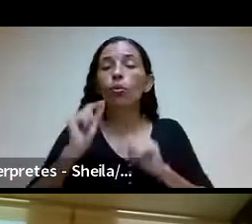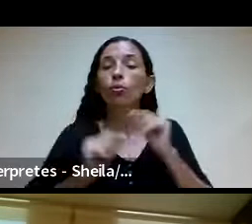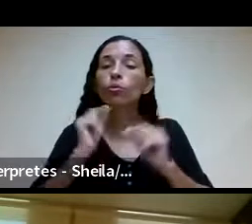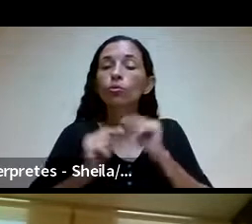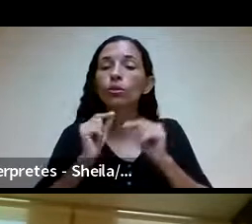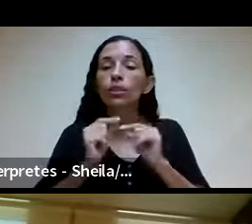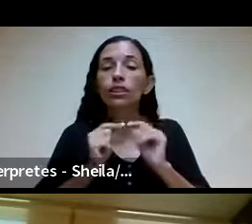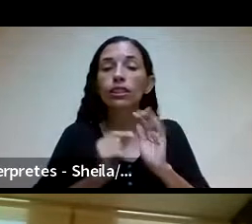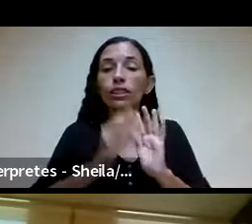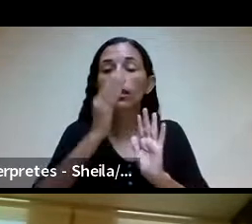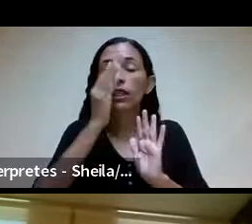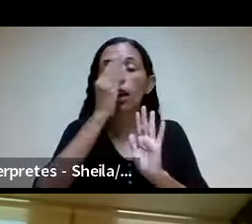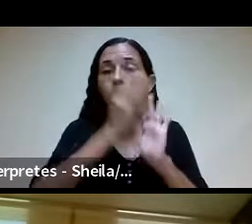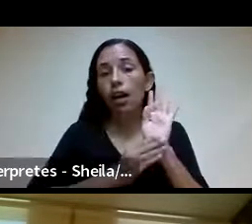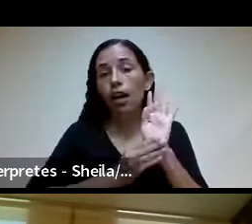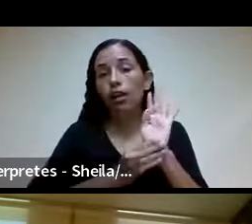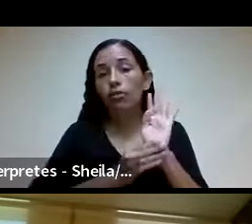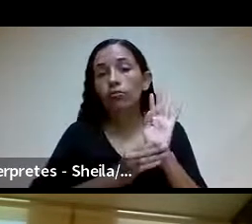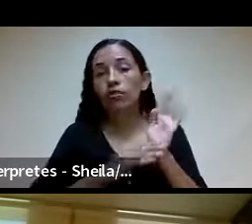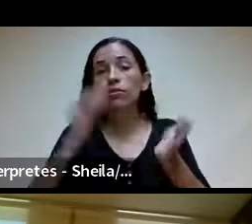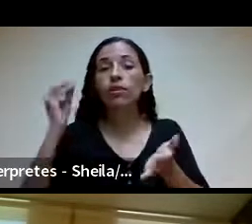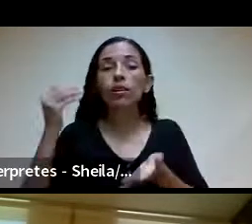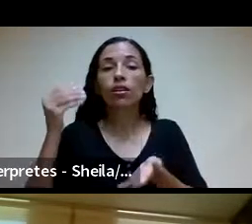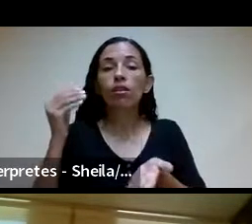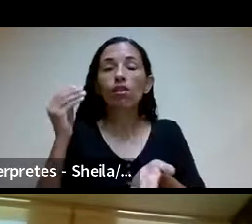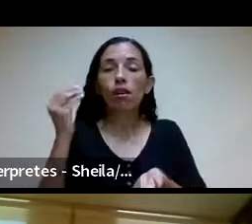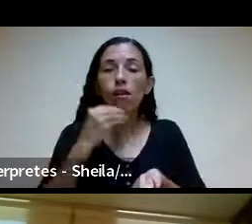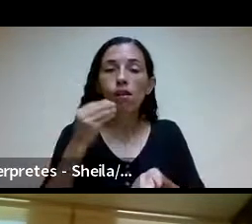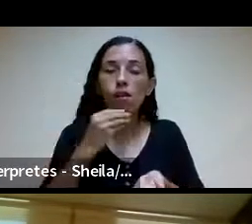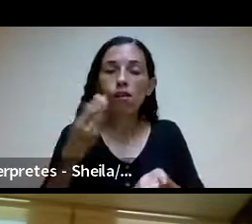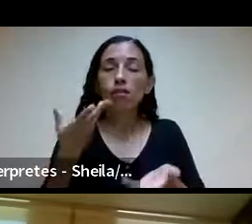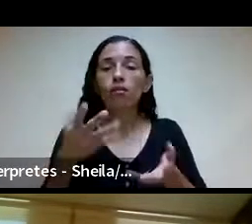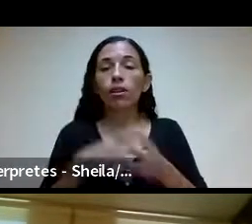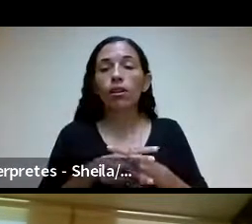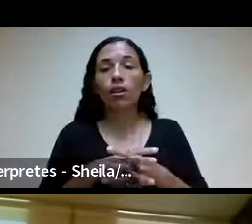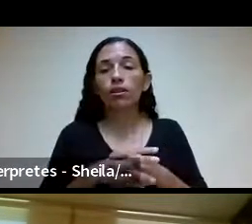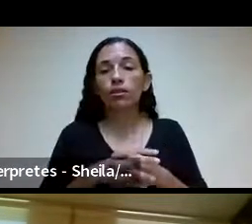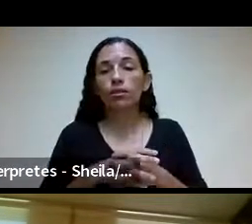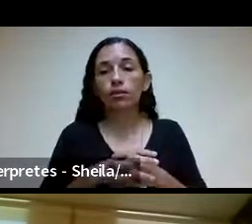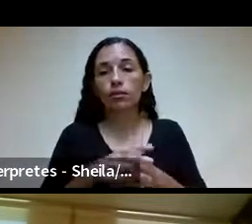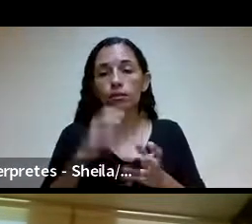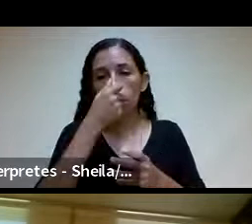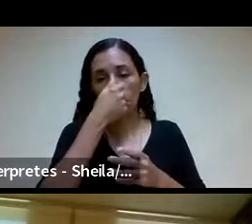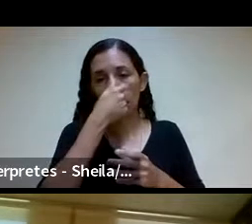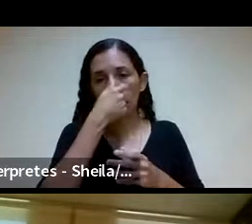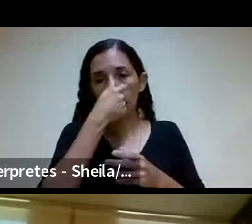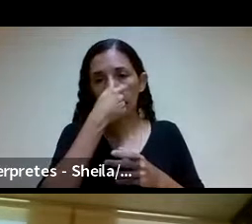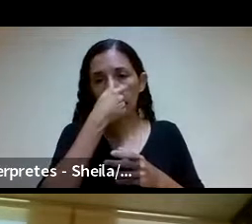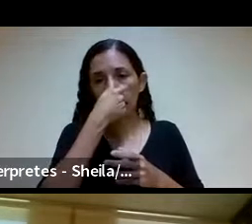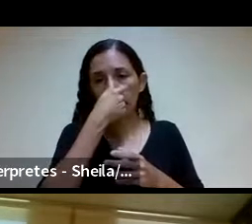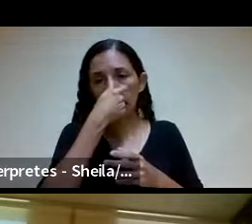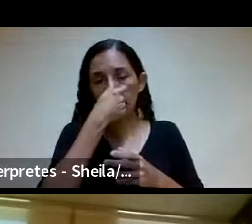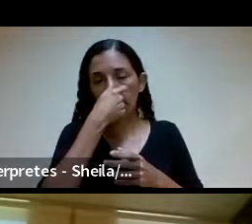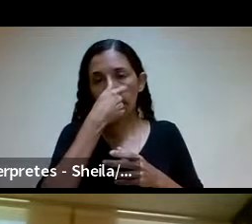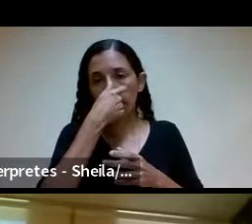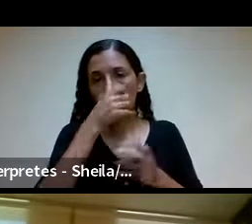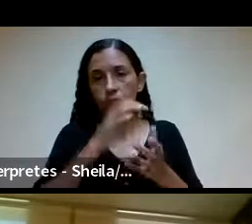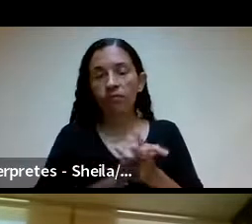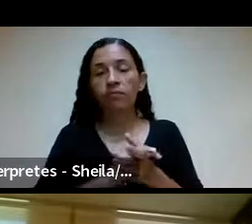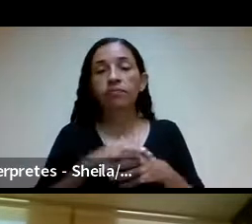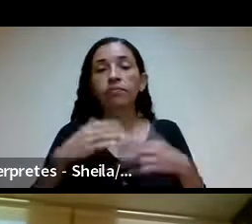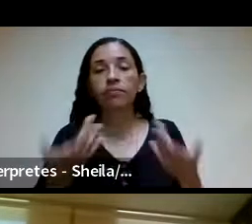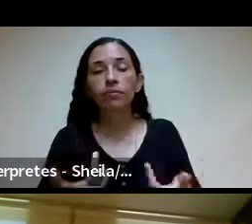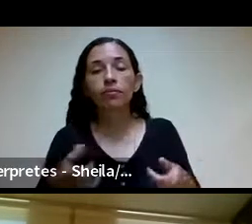de sufrágio e abuso do poder econômico. Em contrarrazões, os recorridos pugnaram pela rejeição